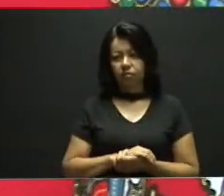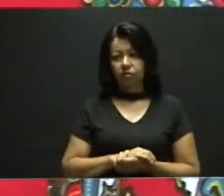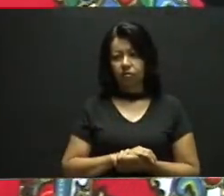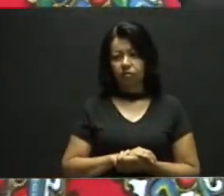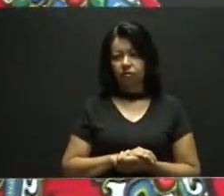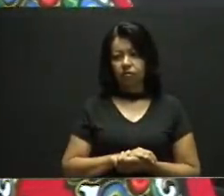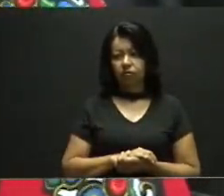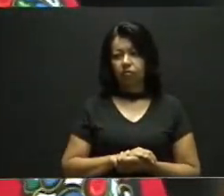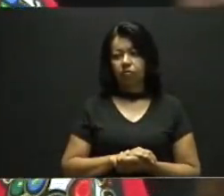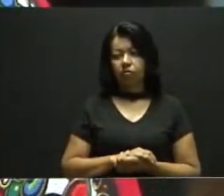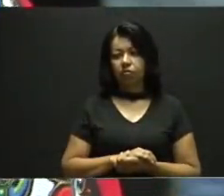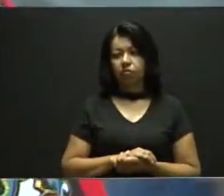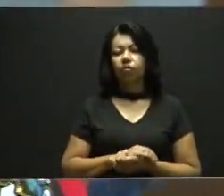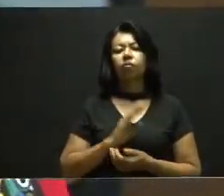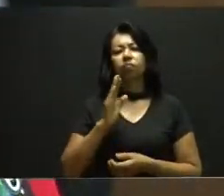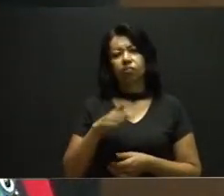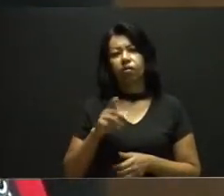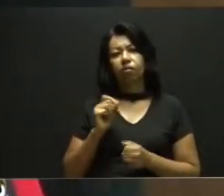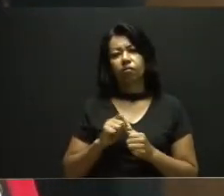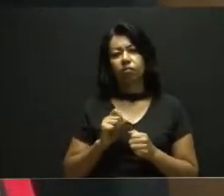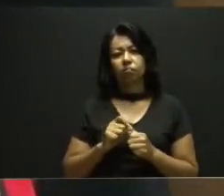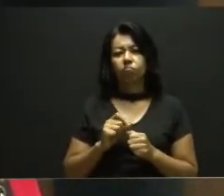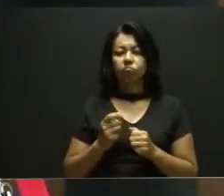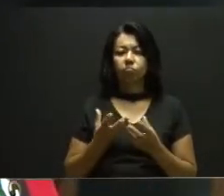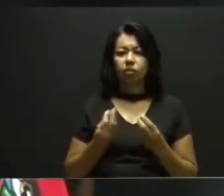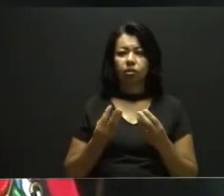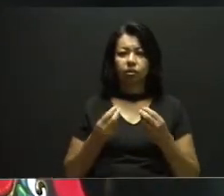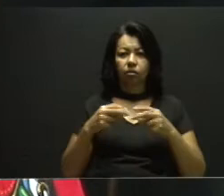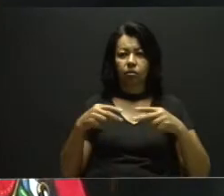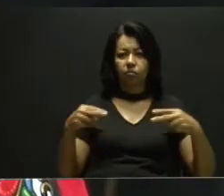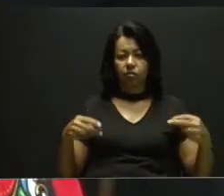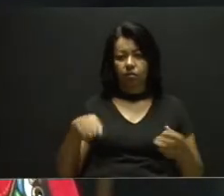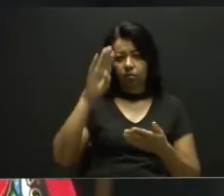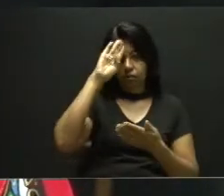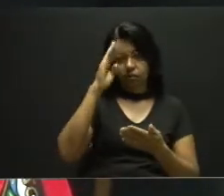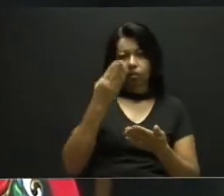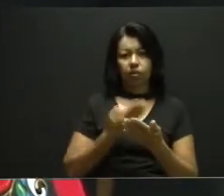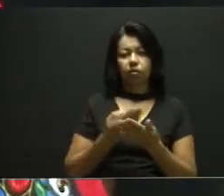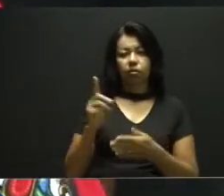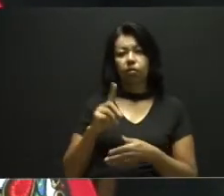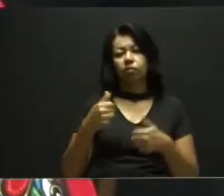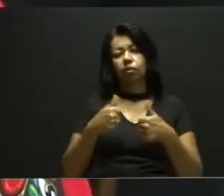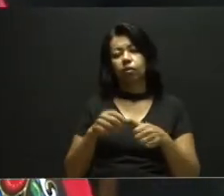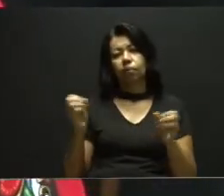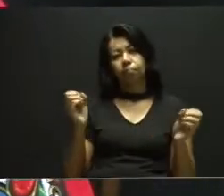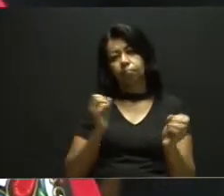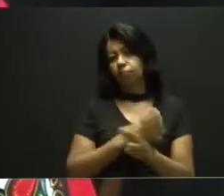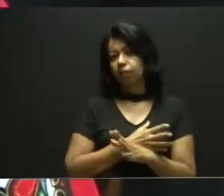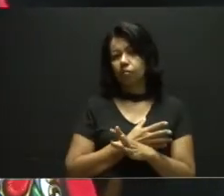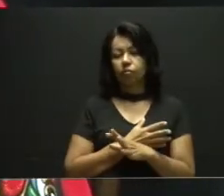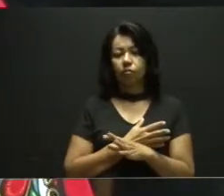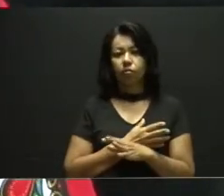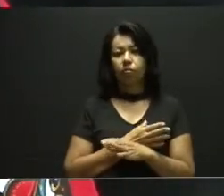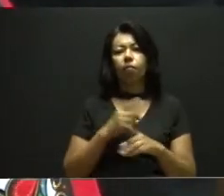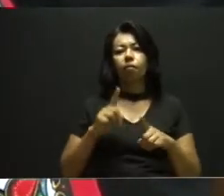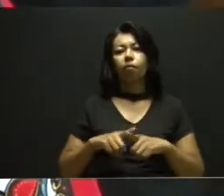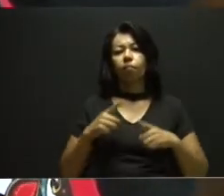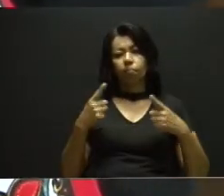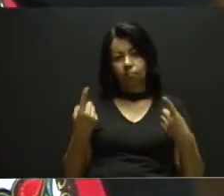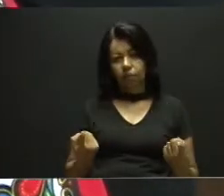já foram dados vários passos eu acredito que ainda não está pronto mas